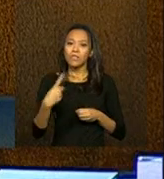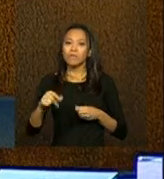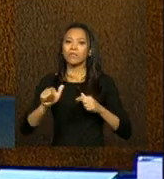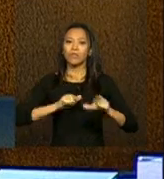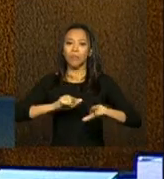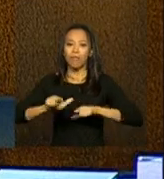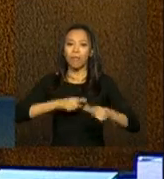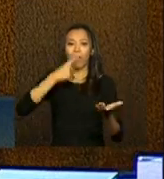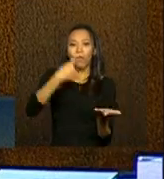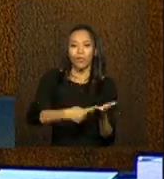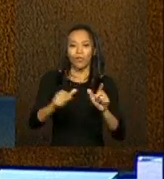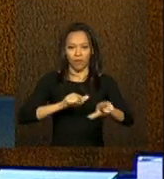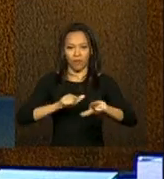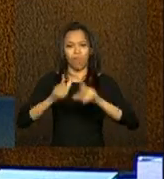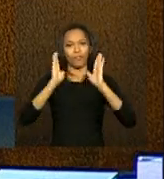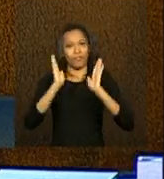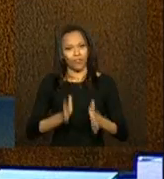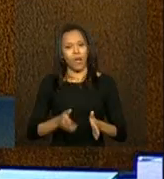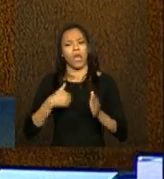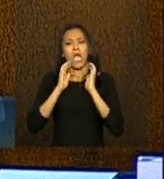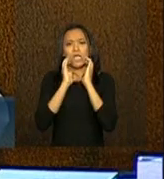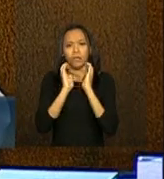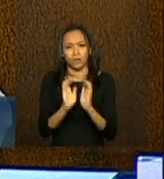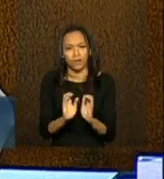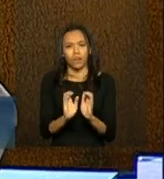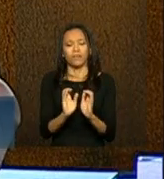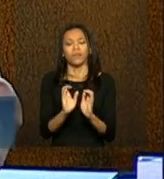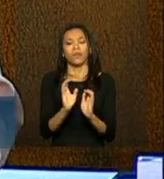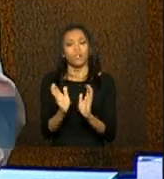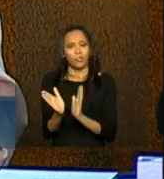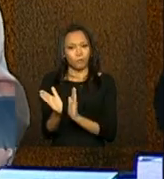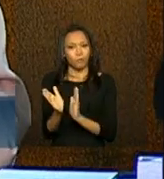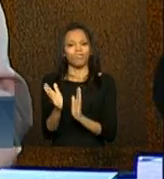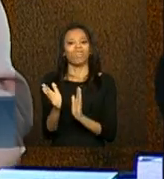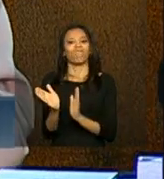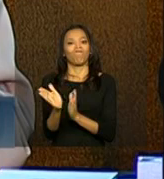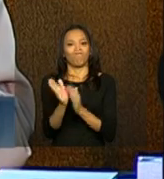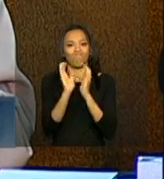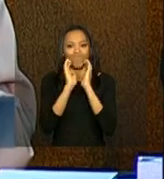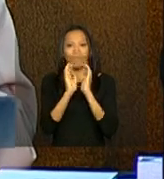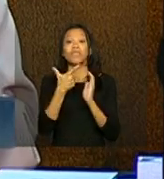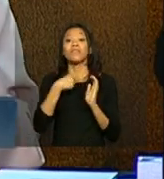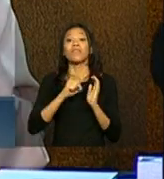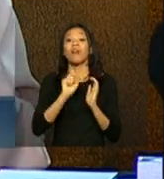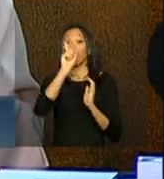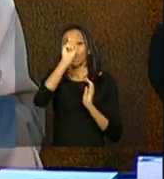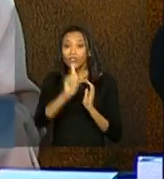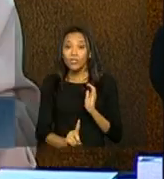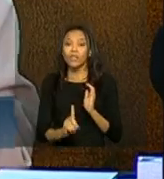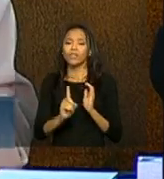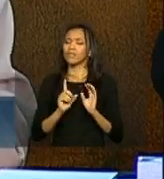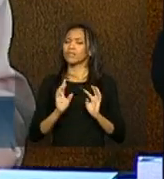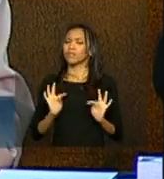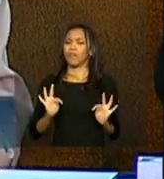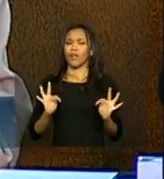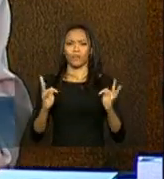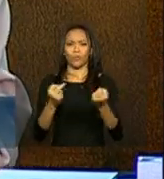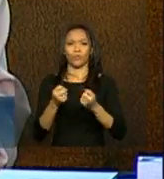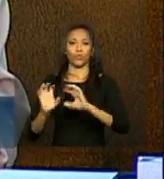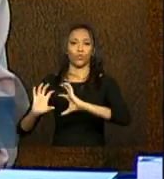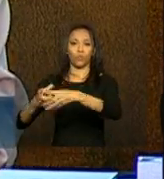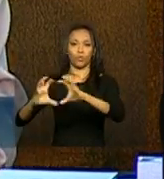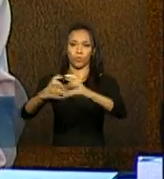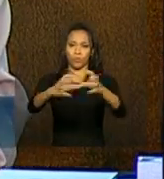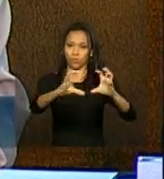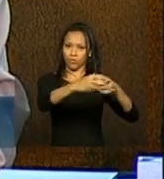sua ação, o respeito e o reconhecimento aos direitos, a todos esses grupos que